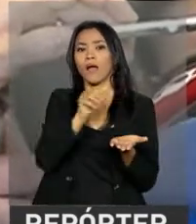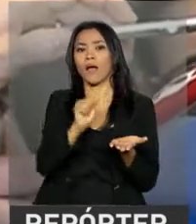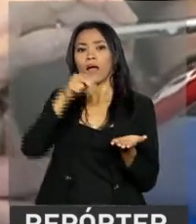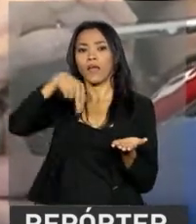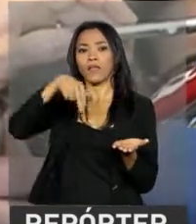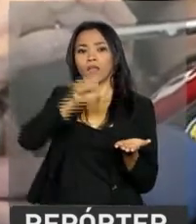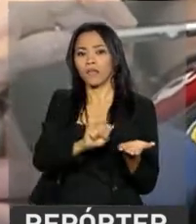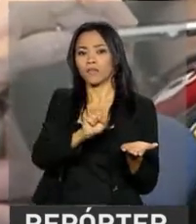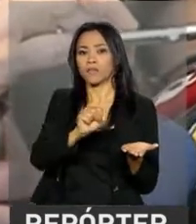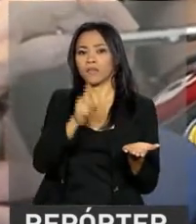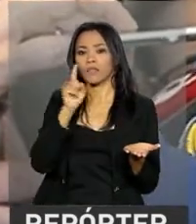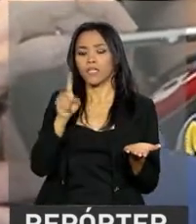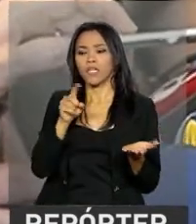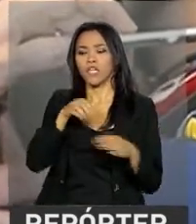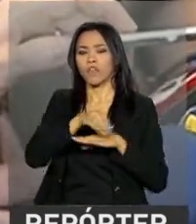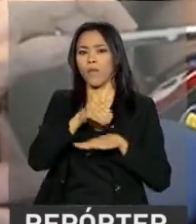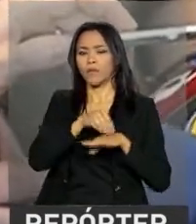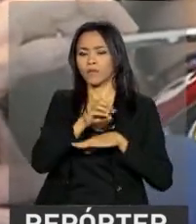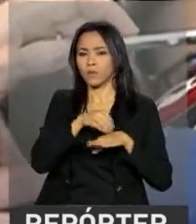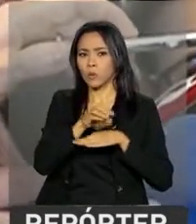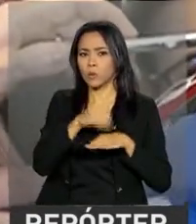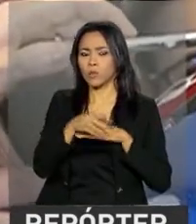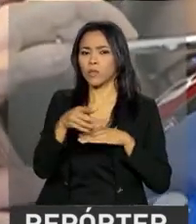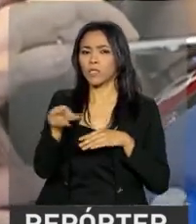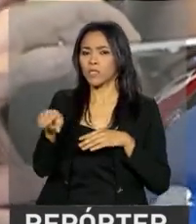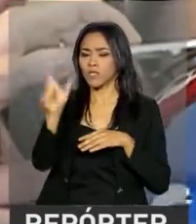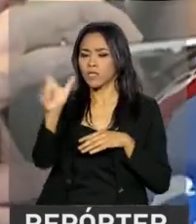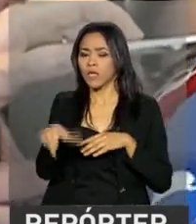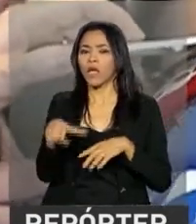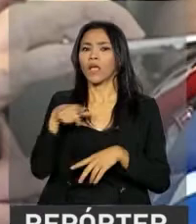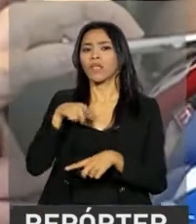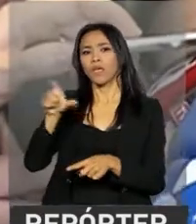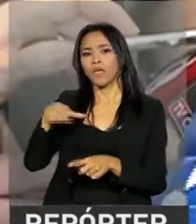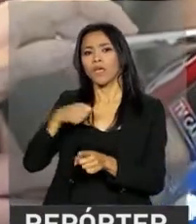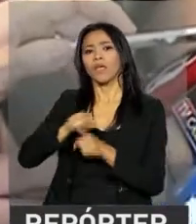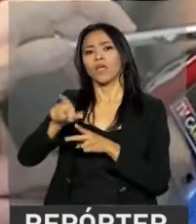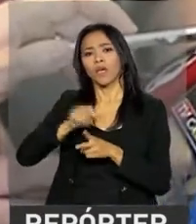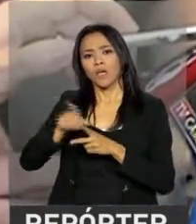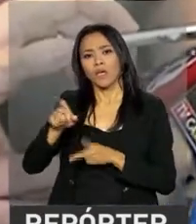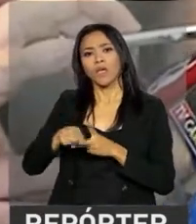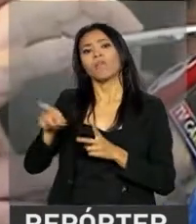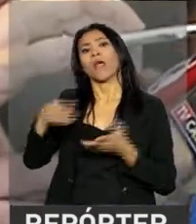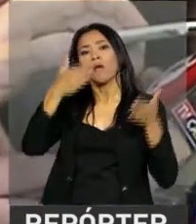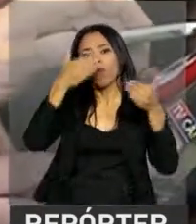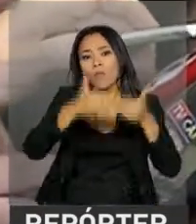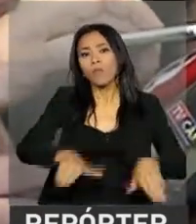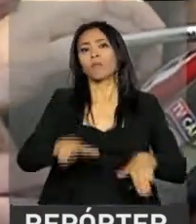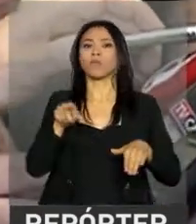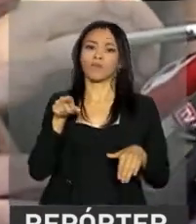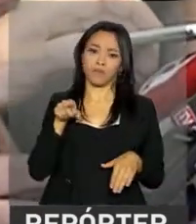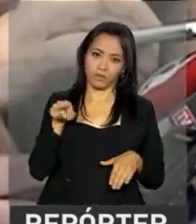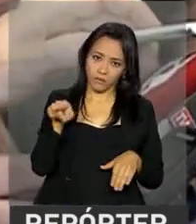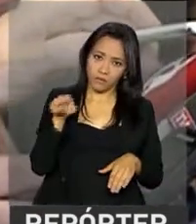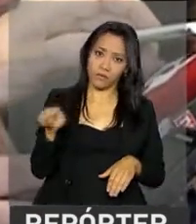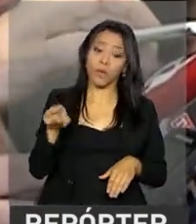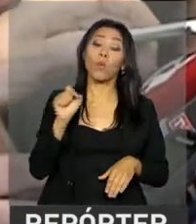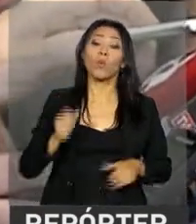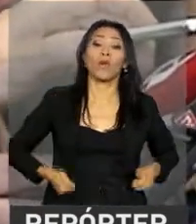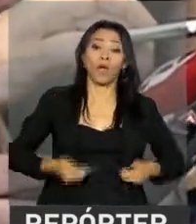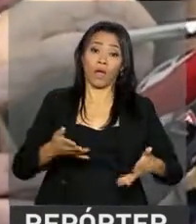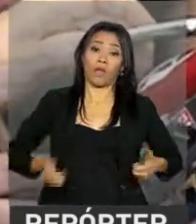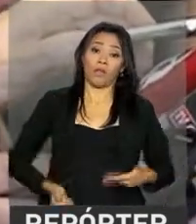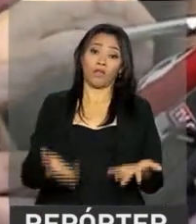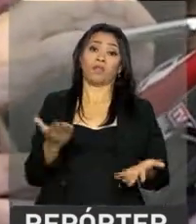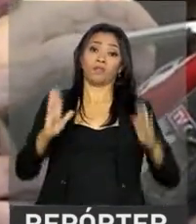cruzamento de informações e um tipo põe é que haja um sistema simplificado onde o prestador de serviços que tal